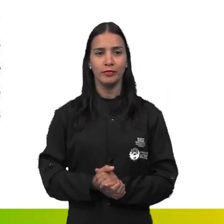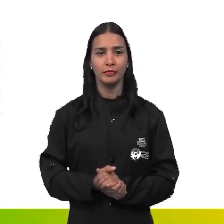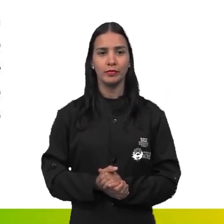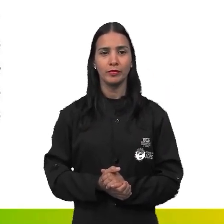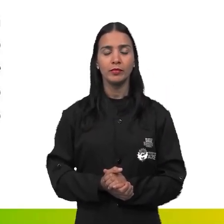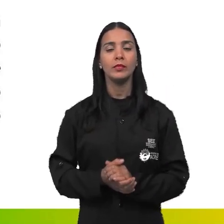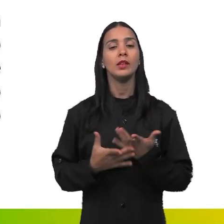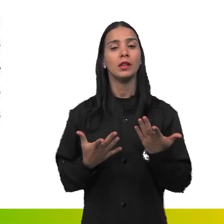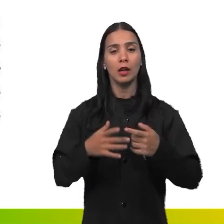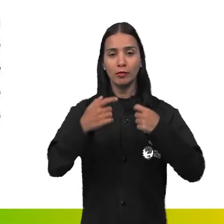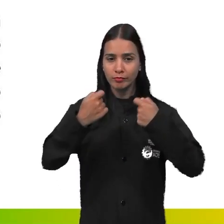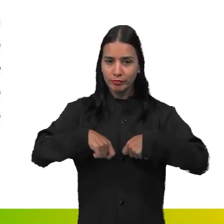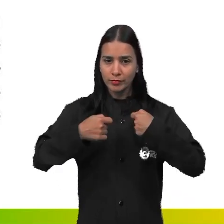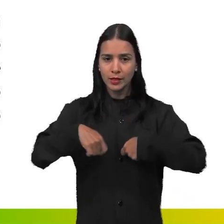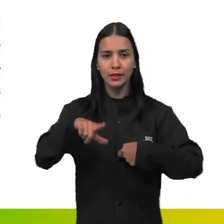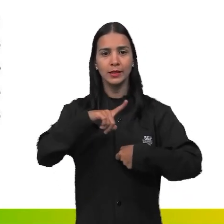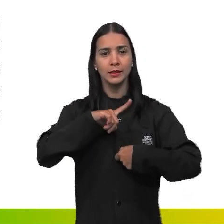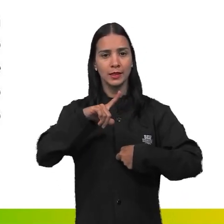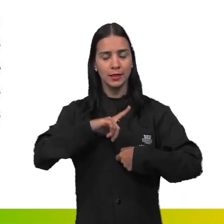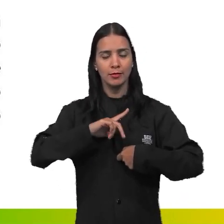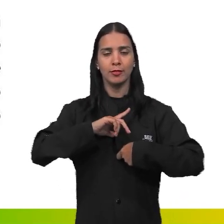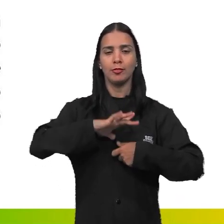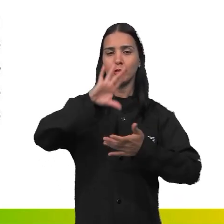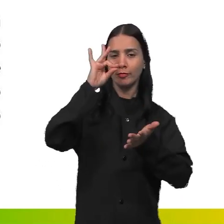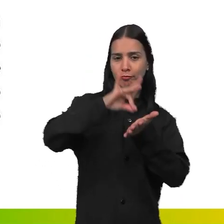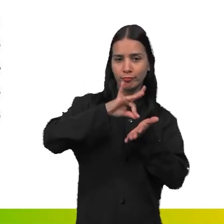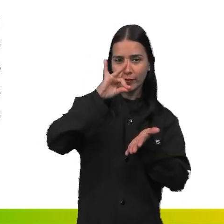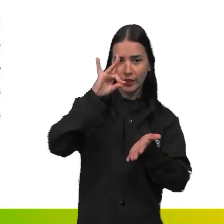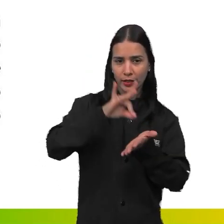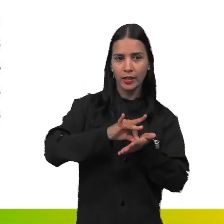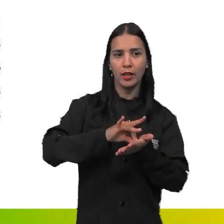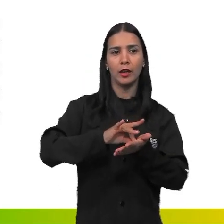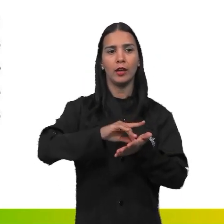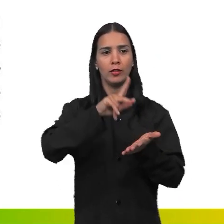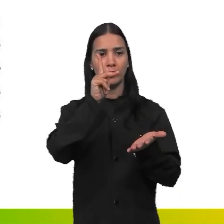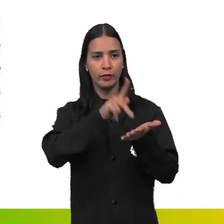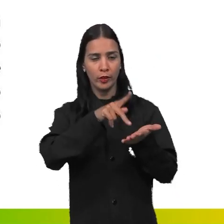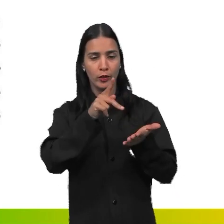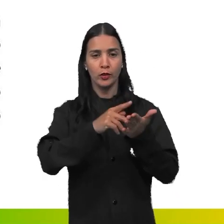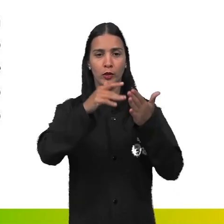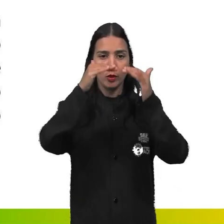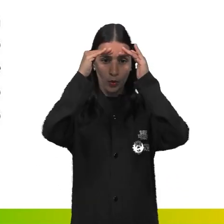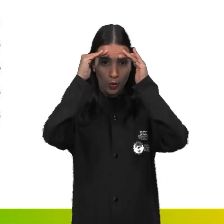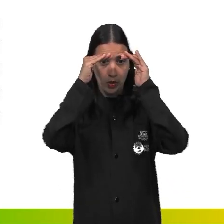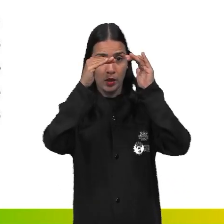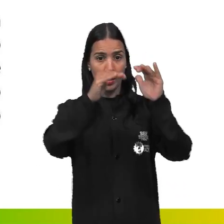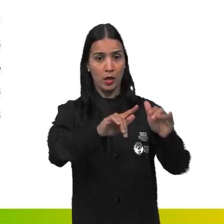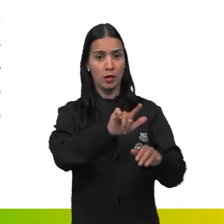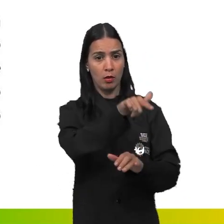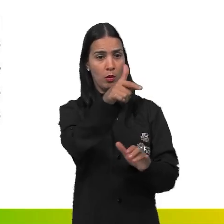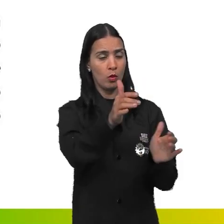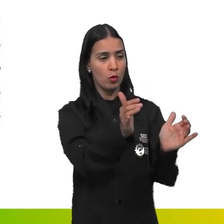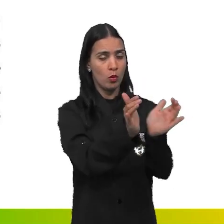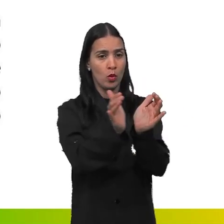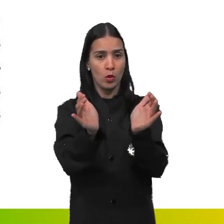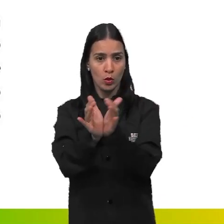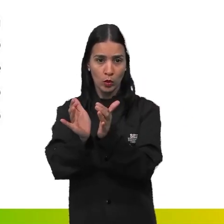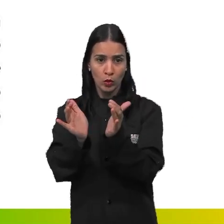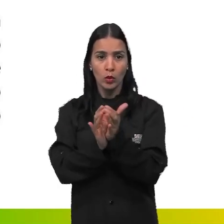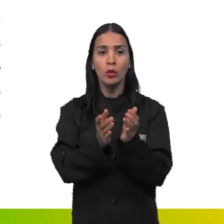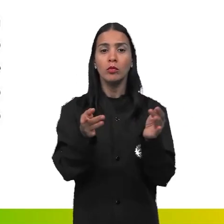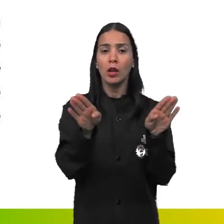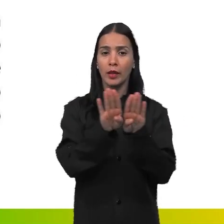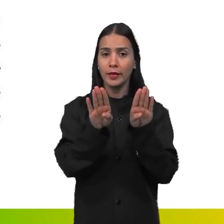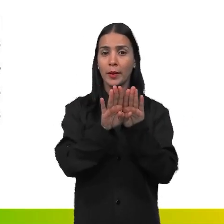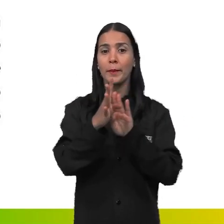com honestidade, respeitar os adversários, seguir as regras e reconhecer os limites